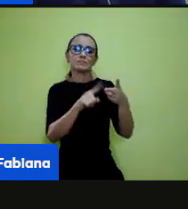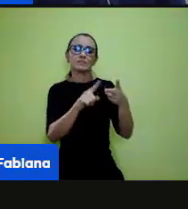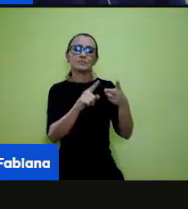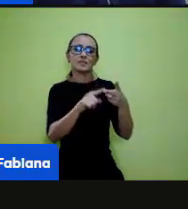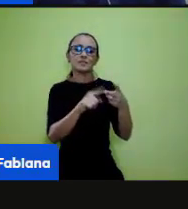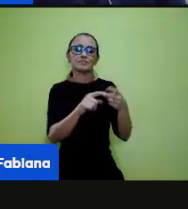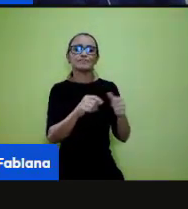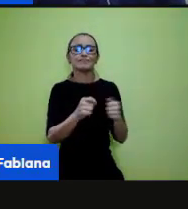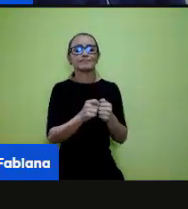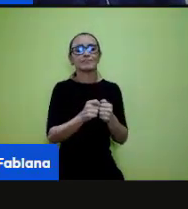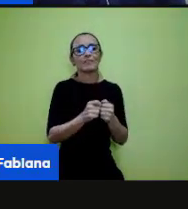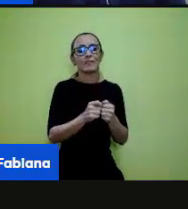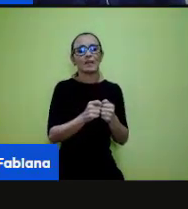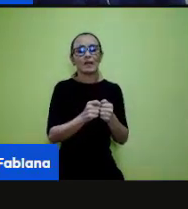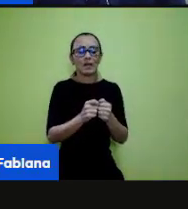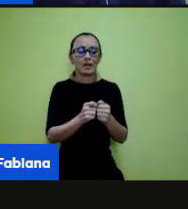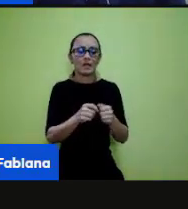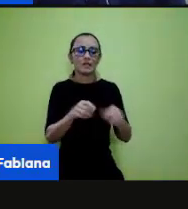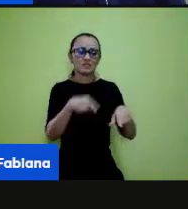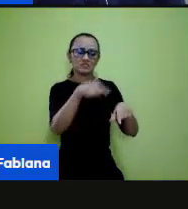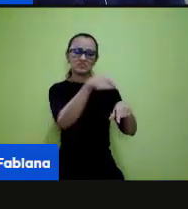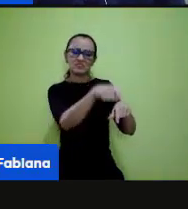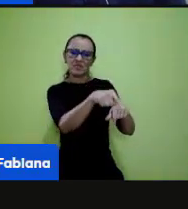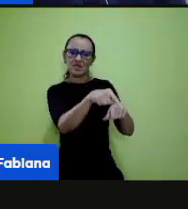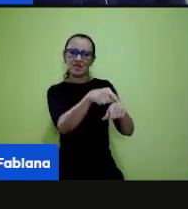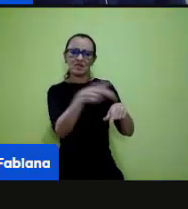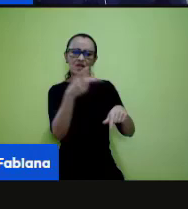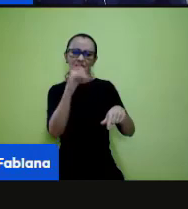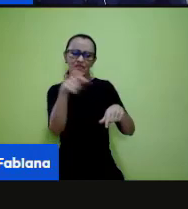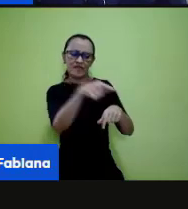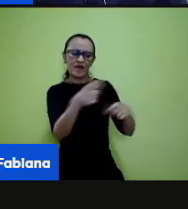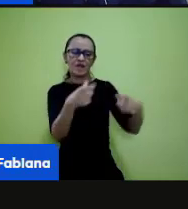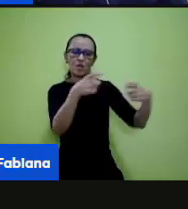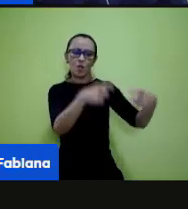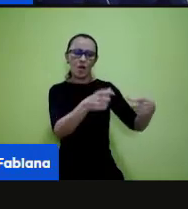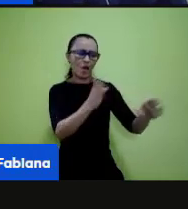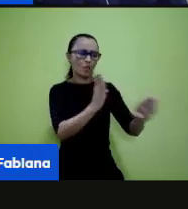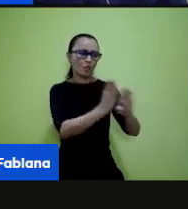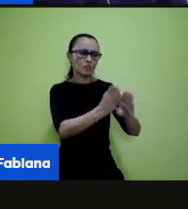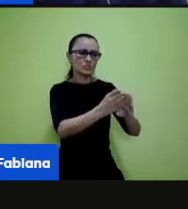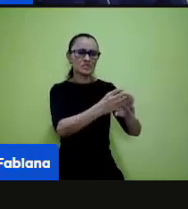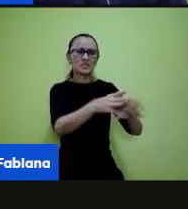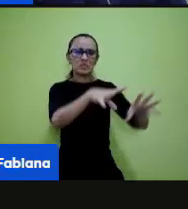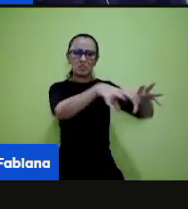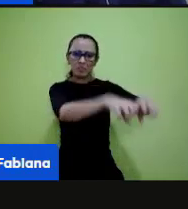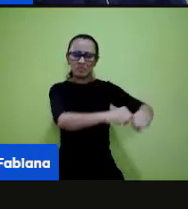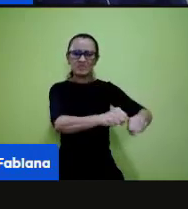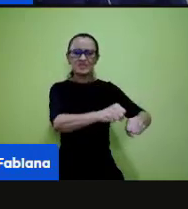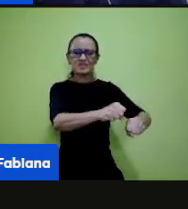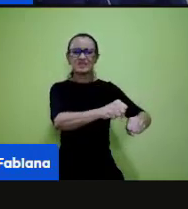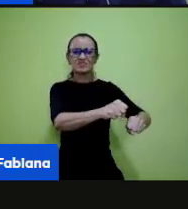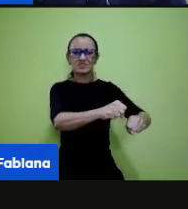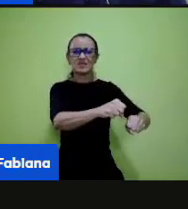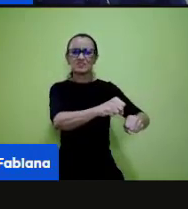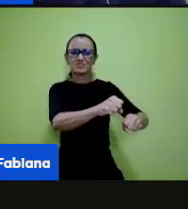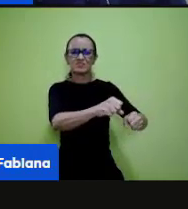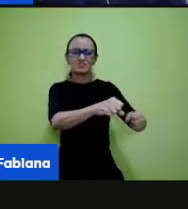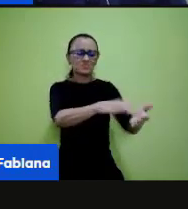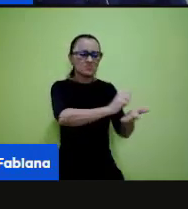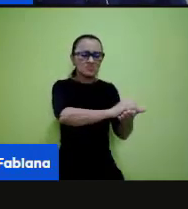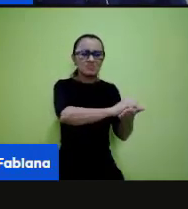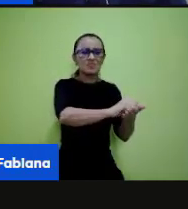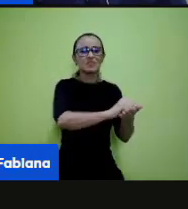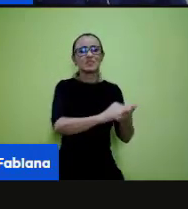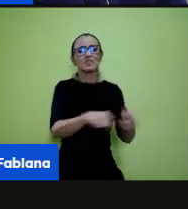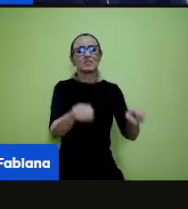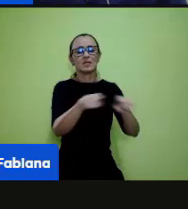adequada dos criadouros, tá? É importante. As nossas escolas e e-mails participem e tem a questão da coleta